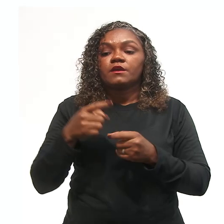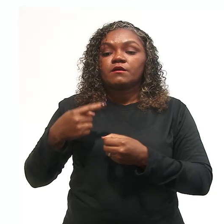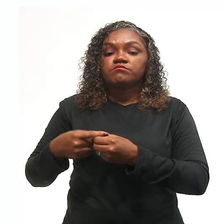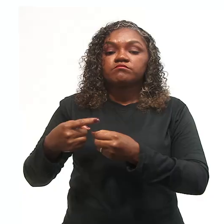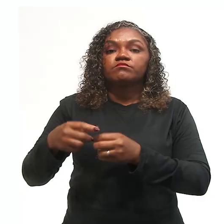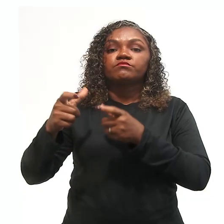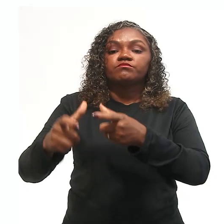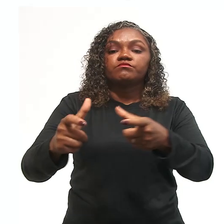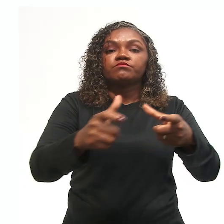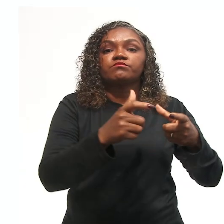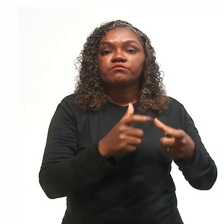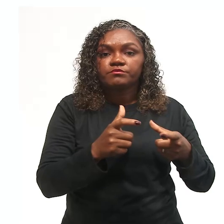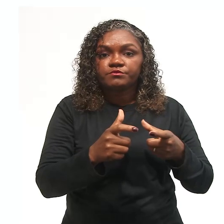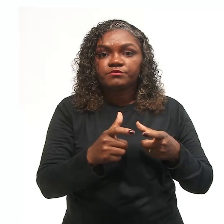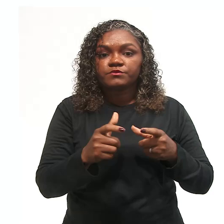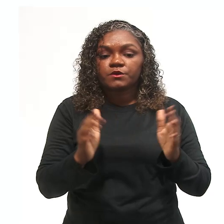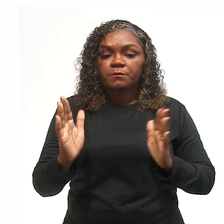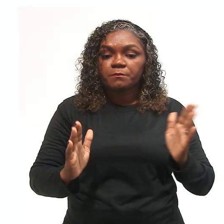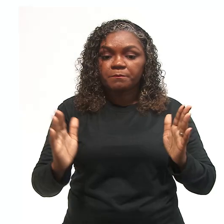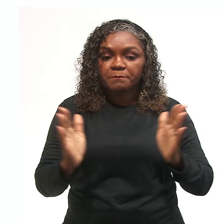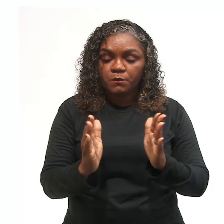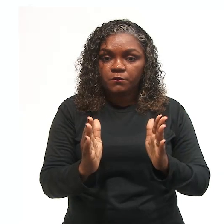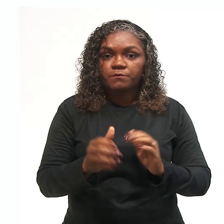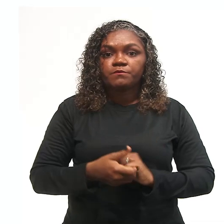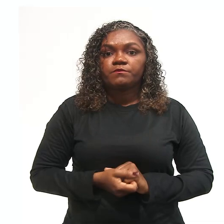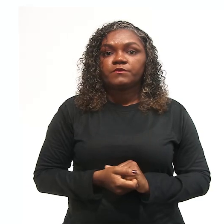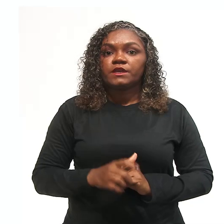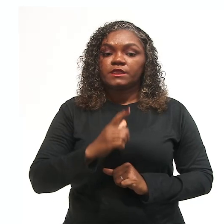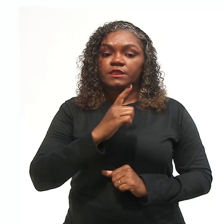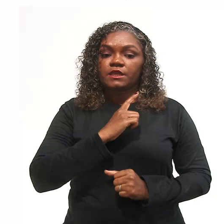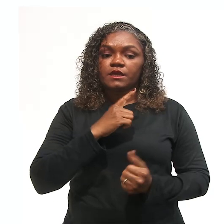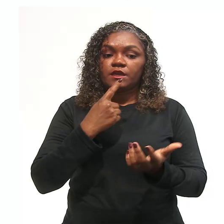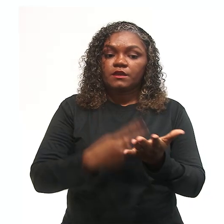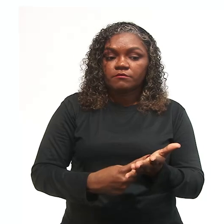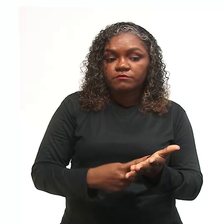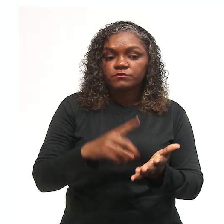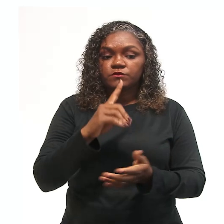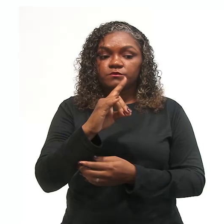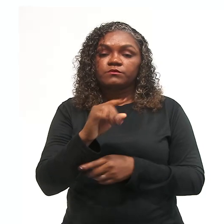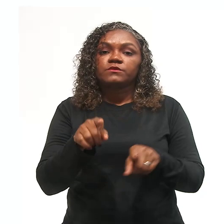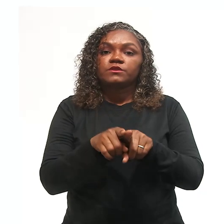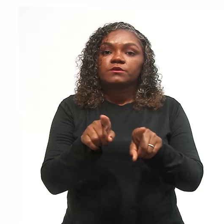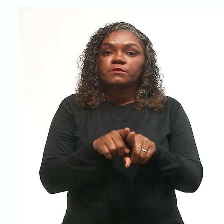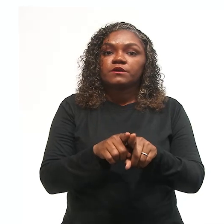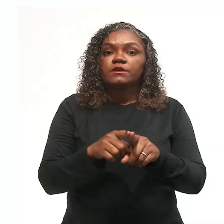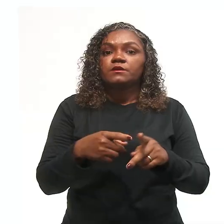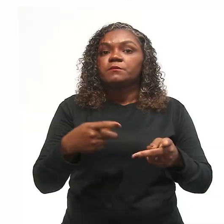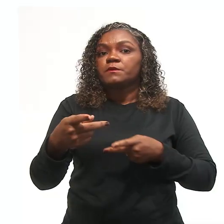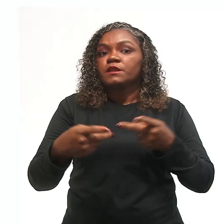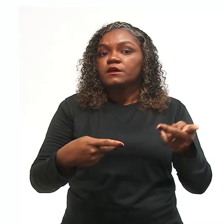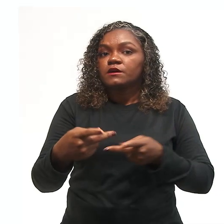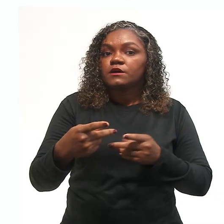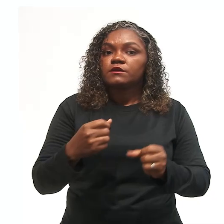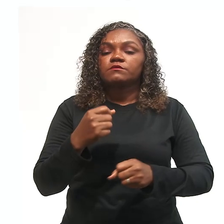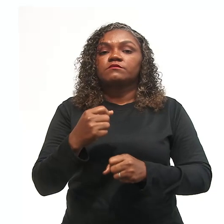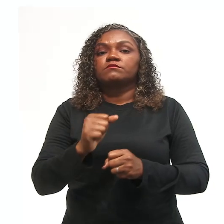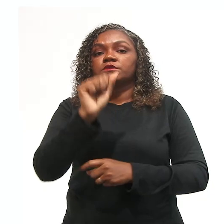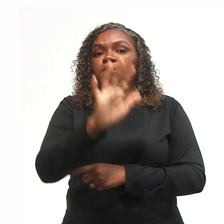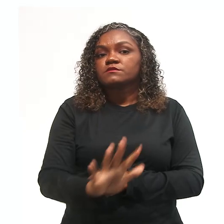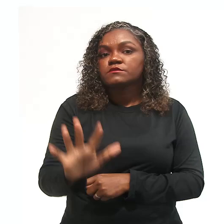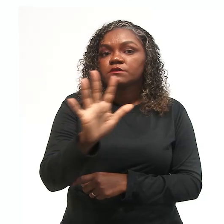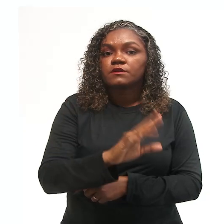os quais, por sua vez, cumprem um marco fixado pelos planos nacionais em que estão definidos os